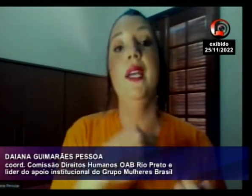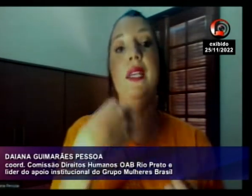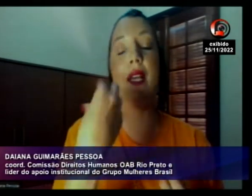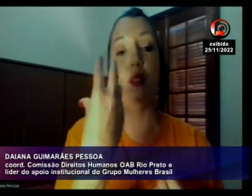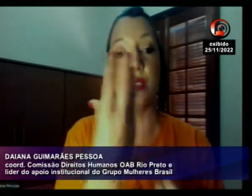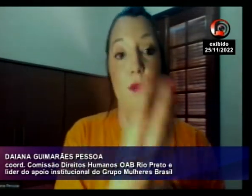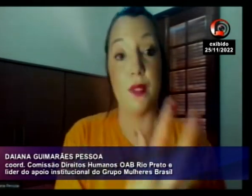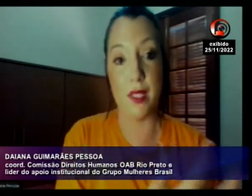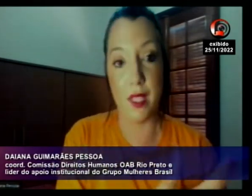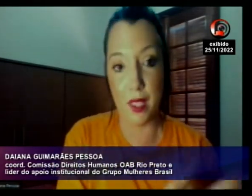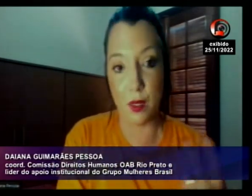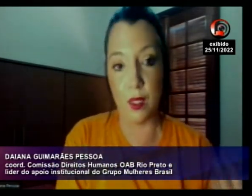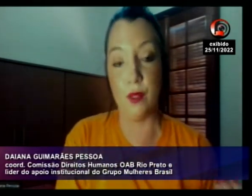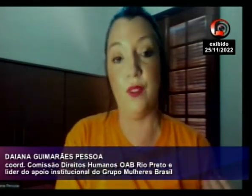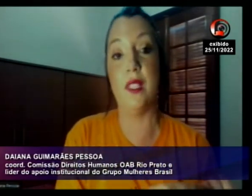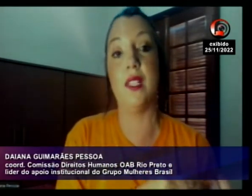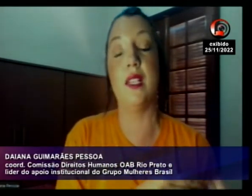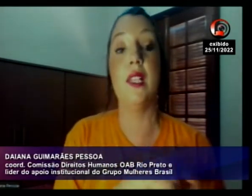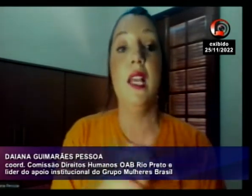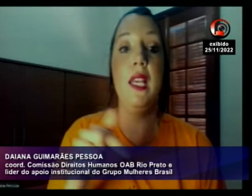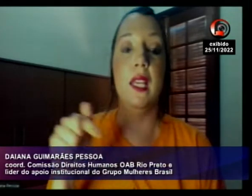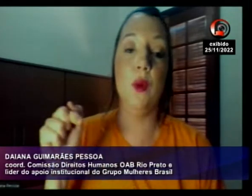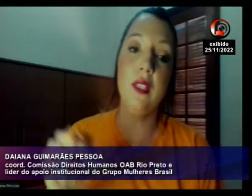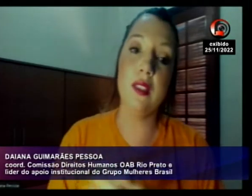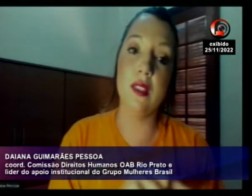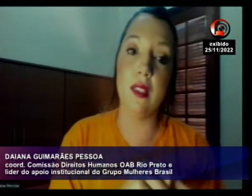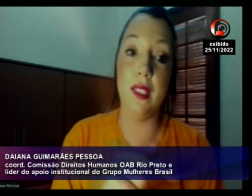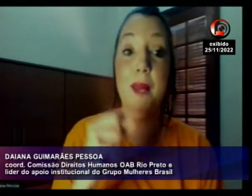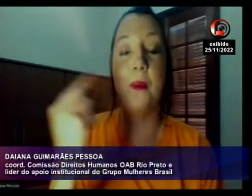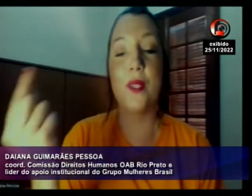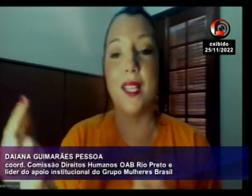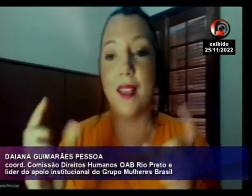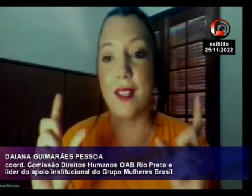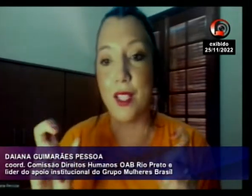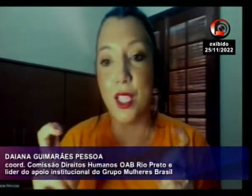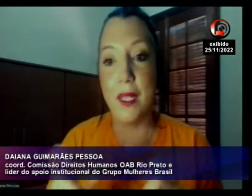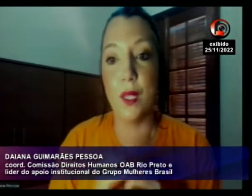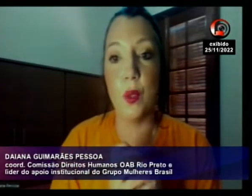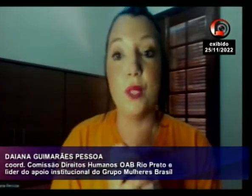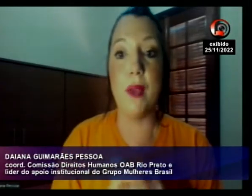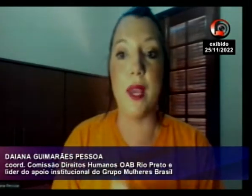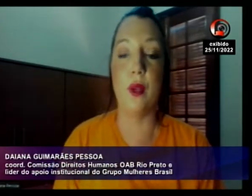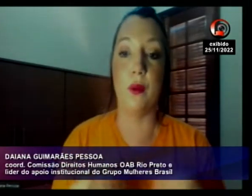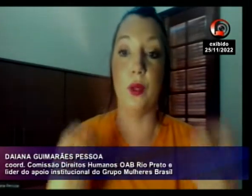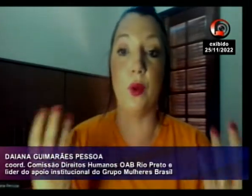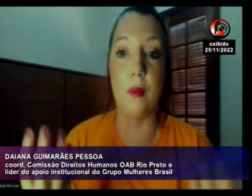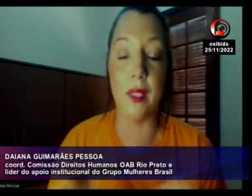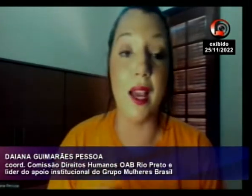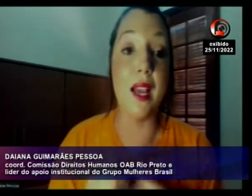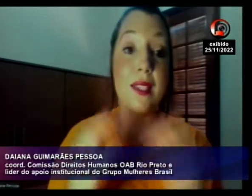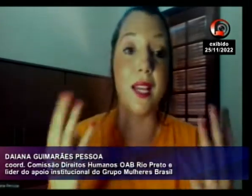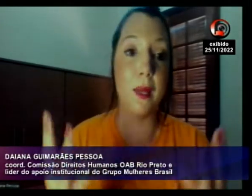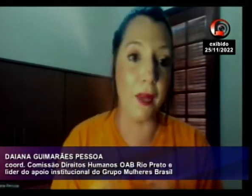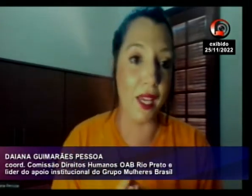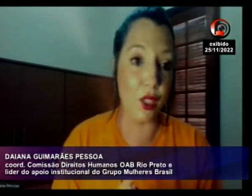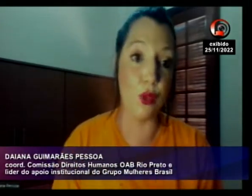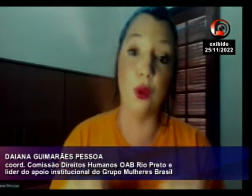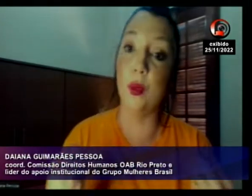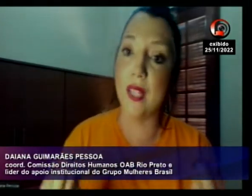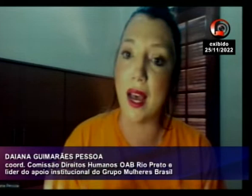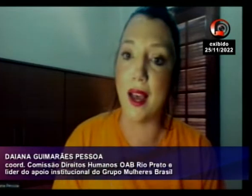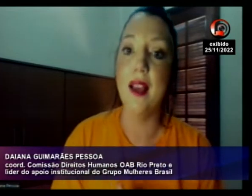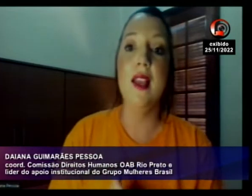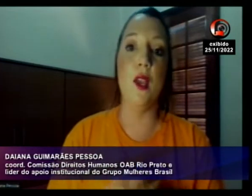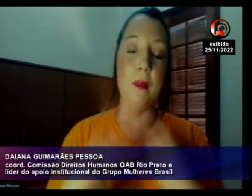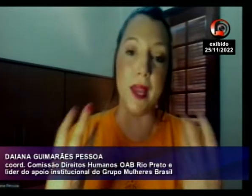moral, e aí nós temos as agressões físicas, e depois tem a chamada lua de mel, que é quando o homem se arrepende,